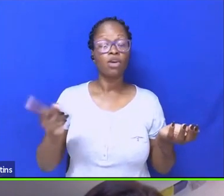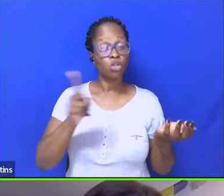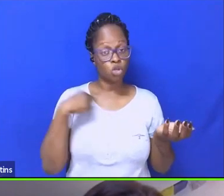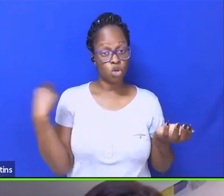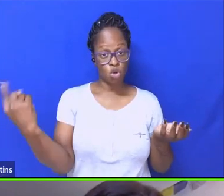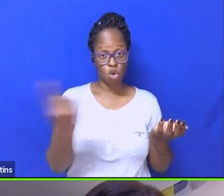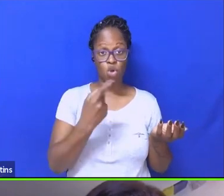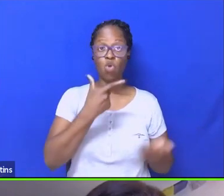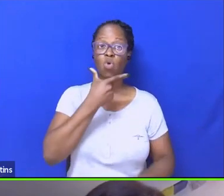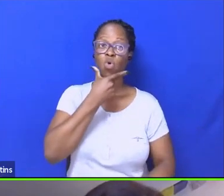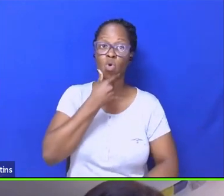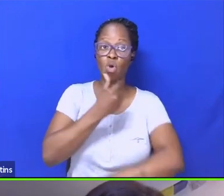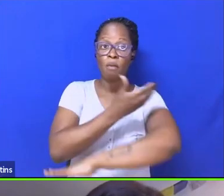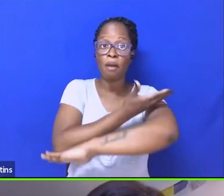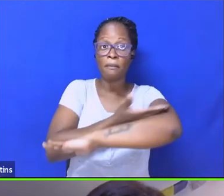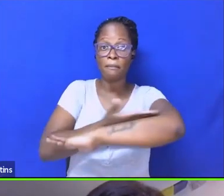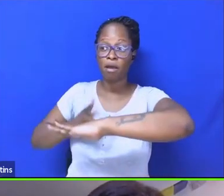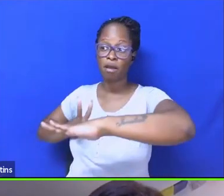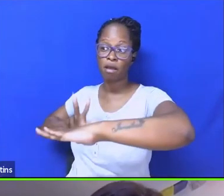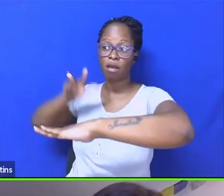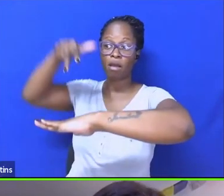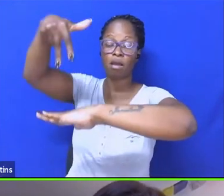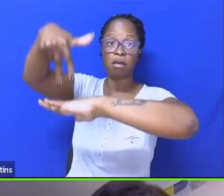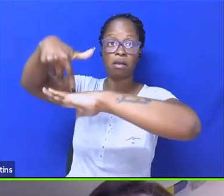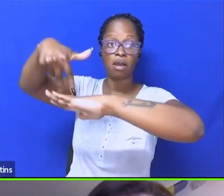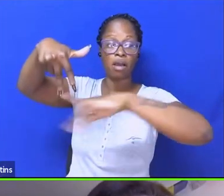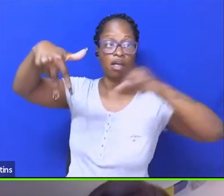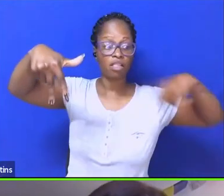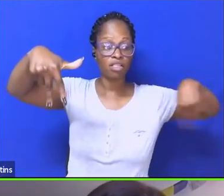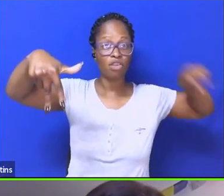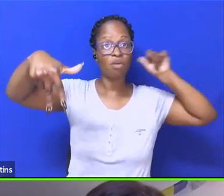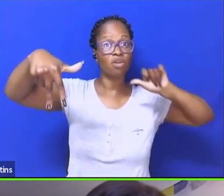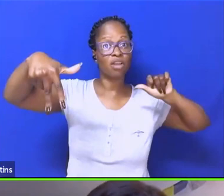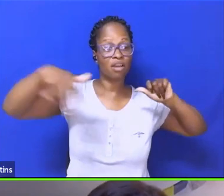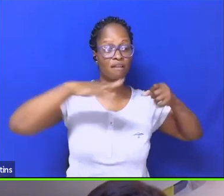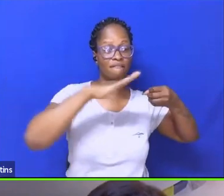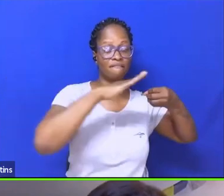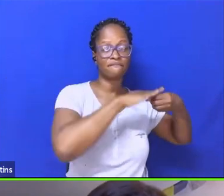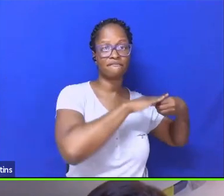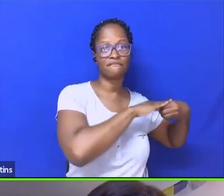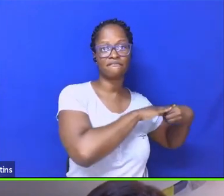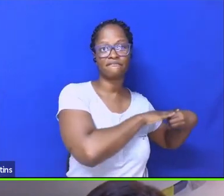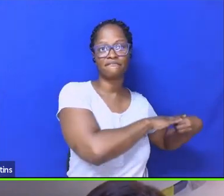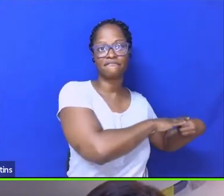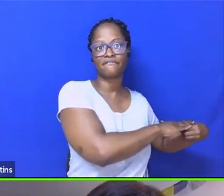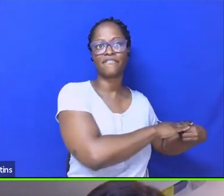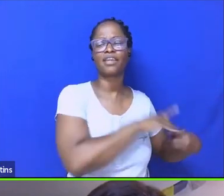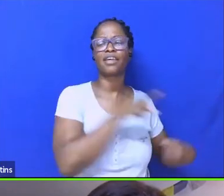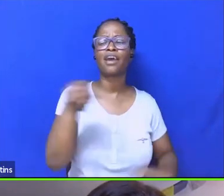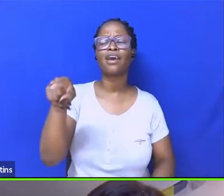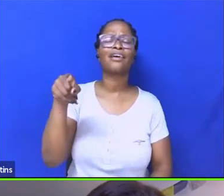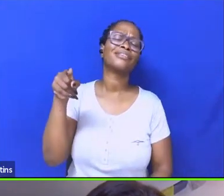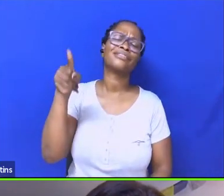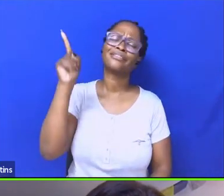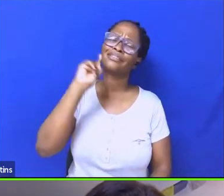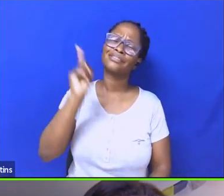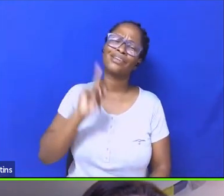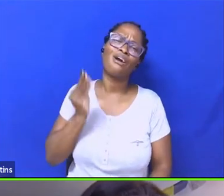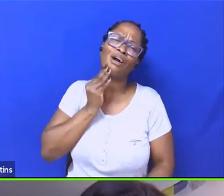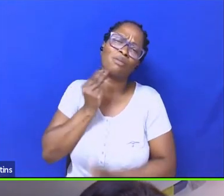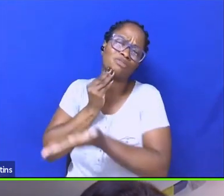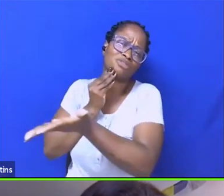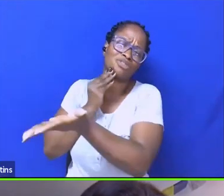evidente que não sabe nem compreende e que cuesta muito ponerse no lugar de nosotras